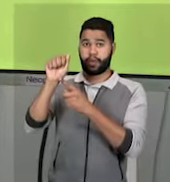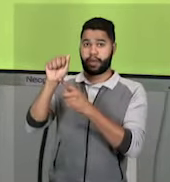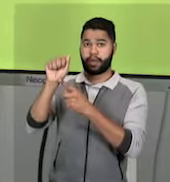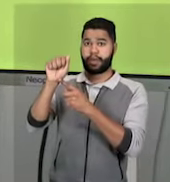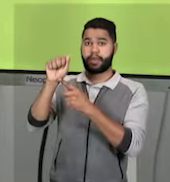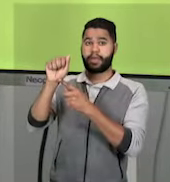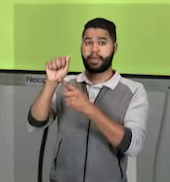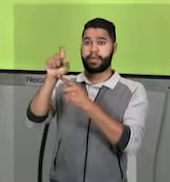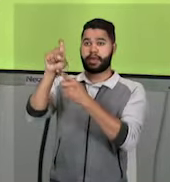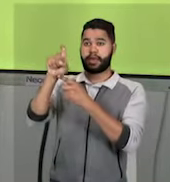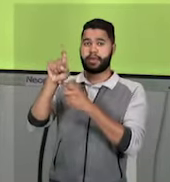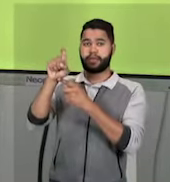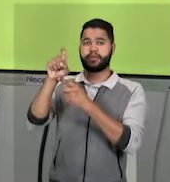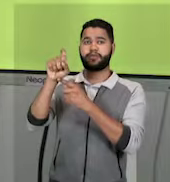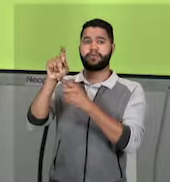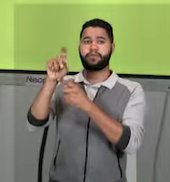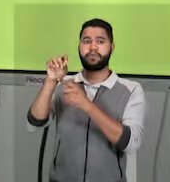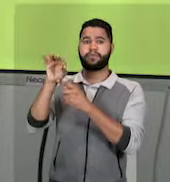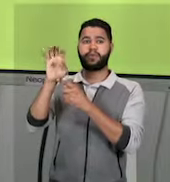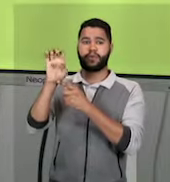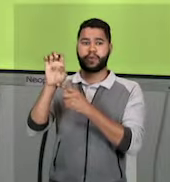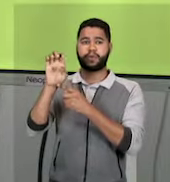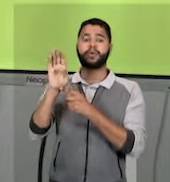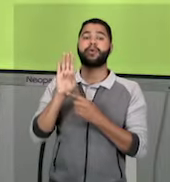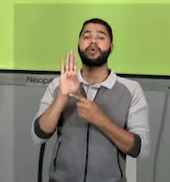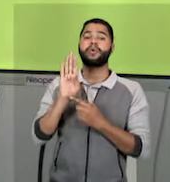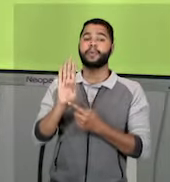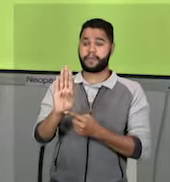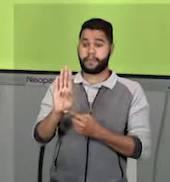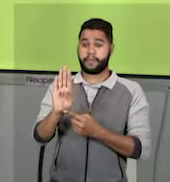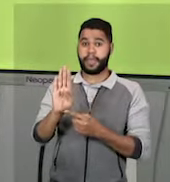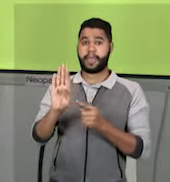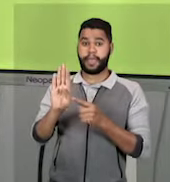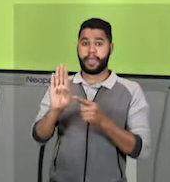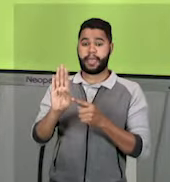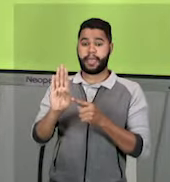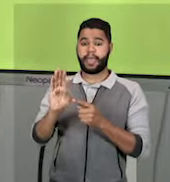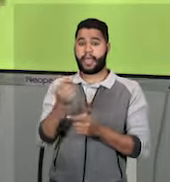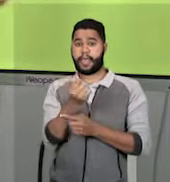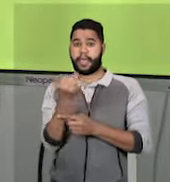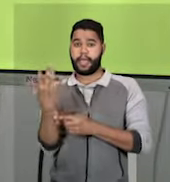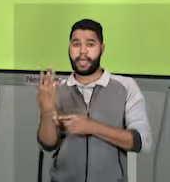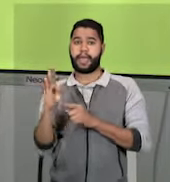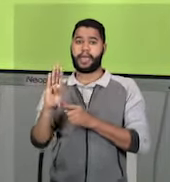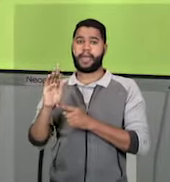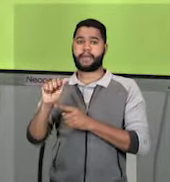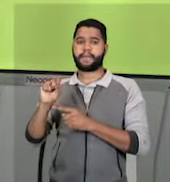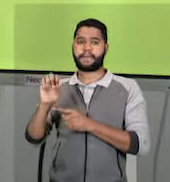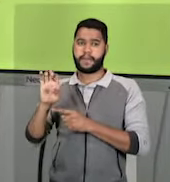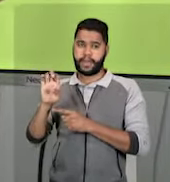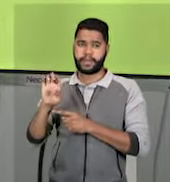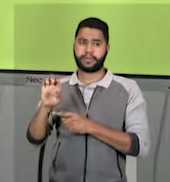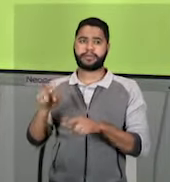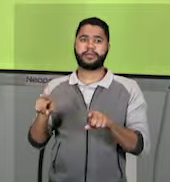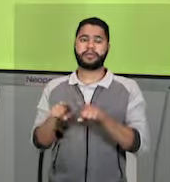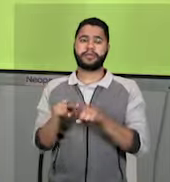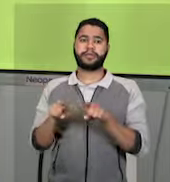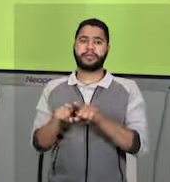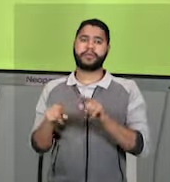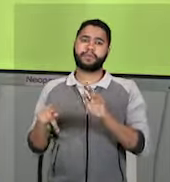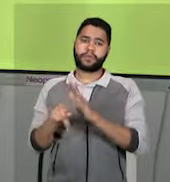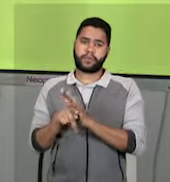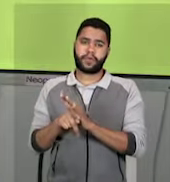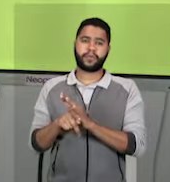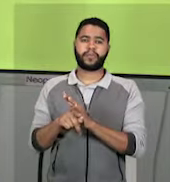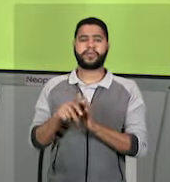é chamado de logaritmo. O B é a base do logaritmo, que também é a base da minha potenciação.